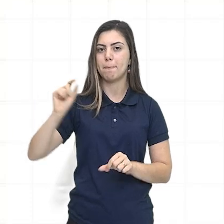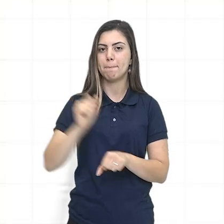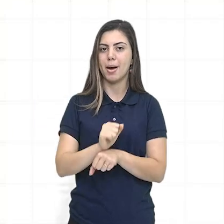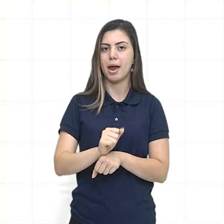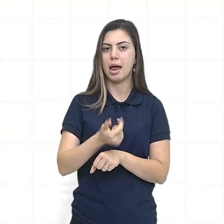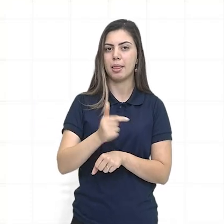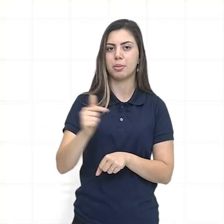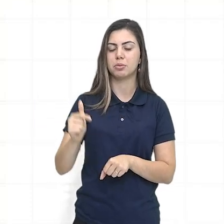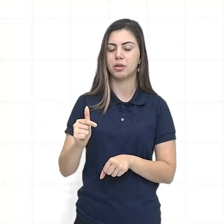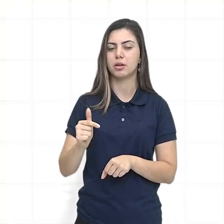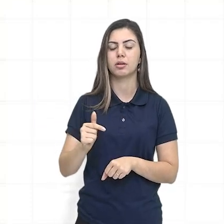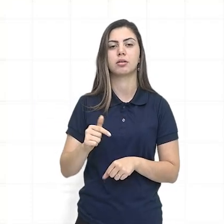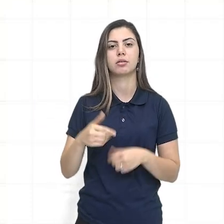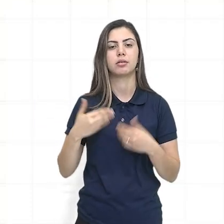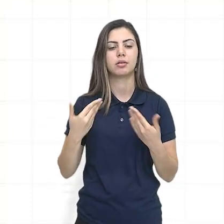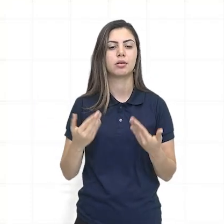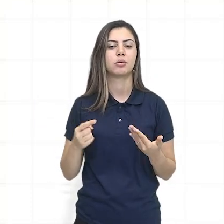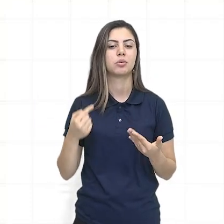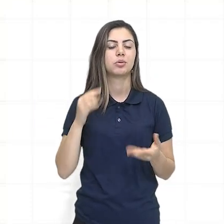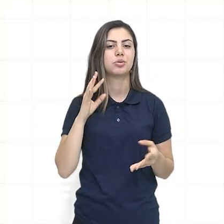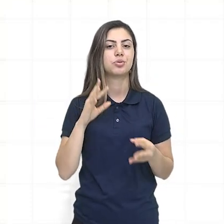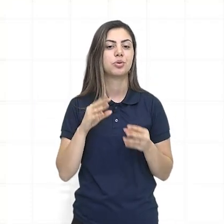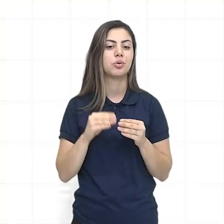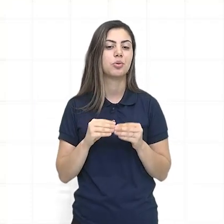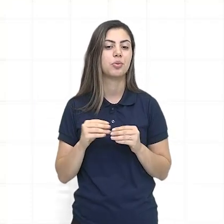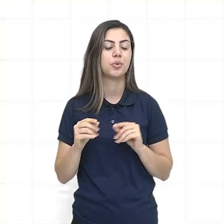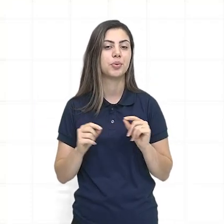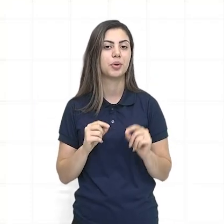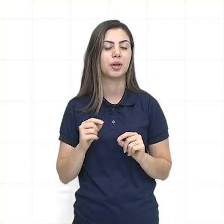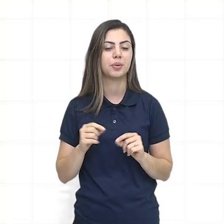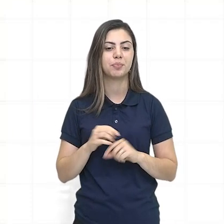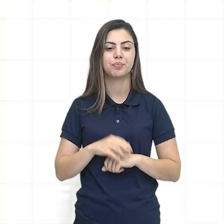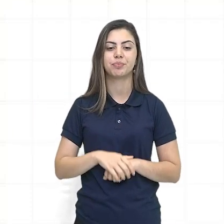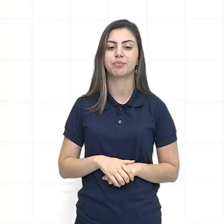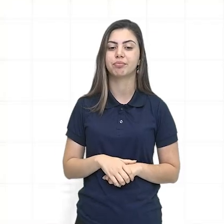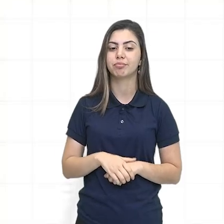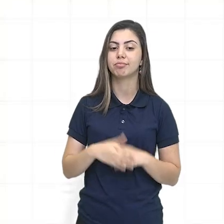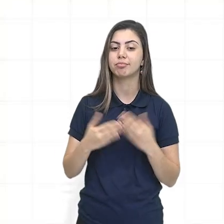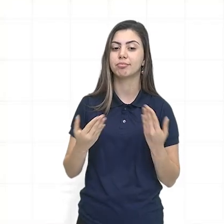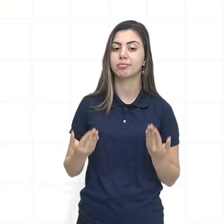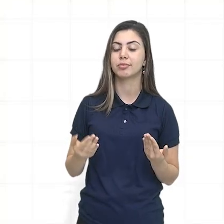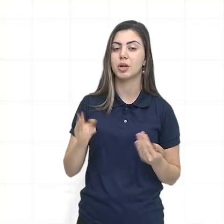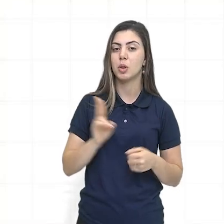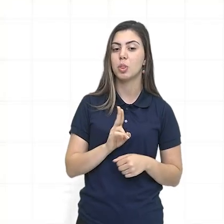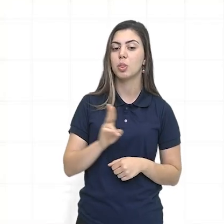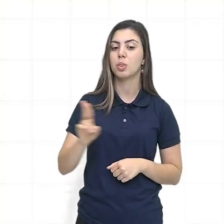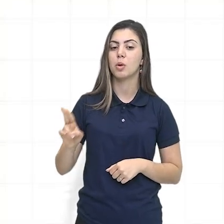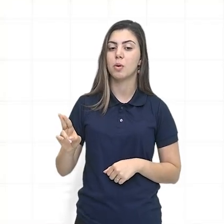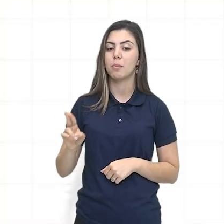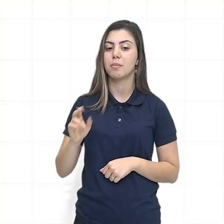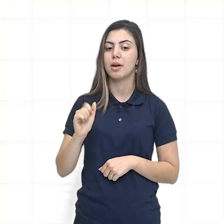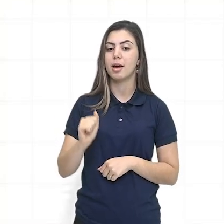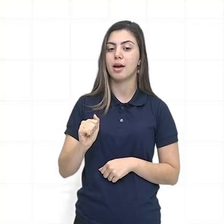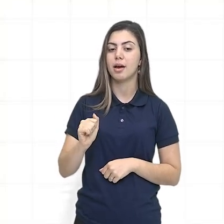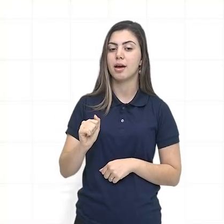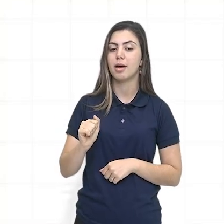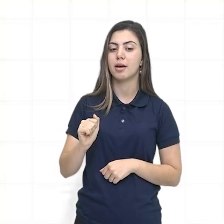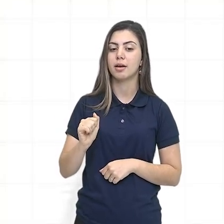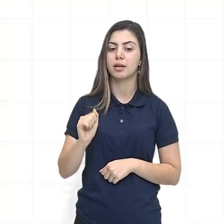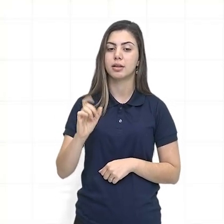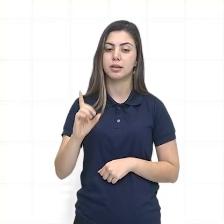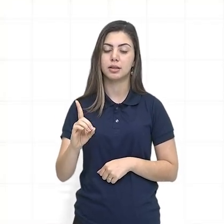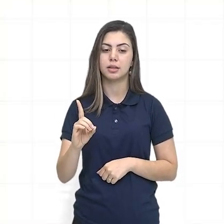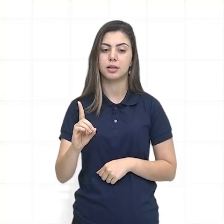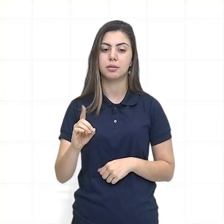olha aqui. Então eu posso dizer que aqui eu tenho, olha, a reta, ó, AD. Como é que